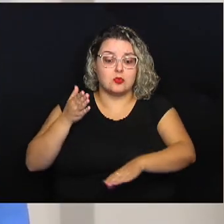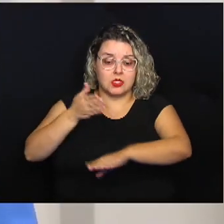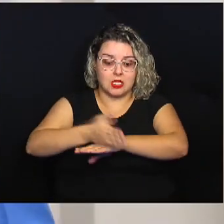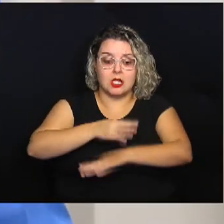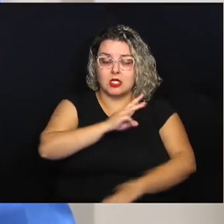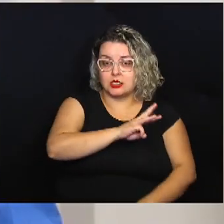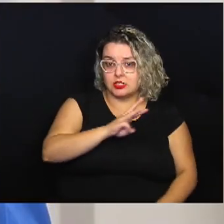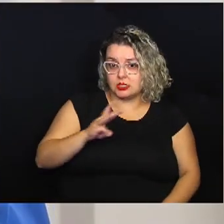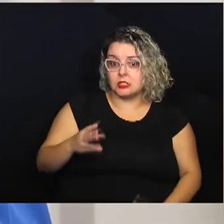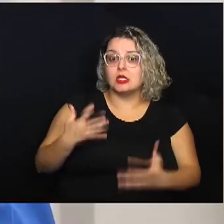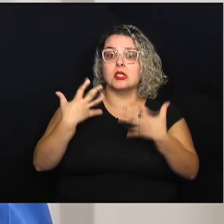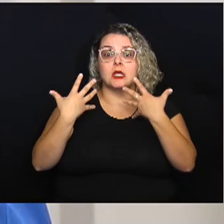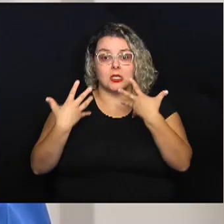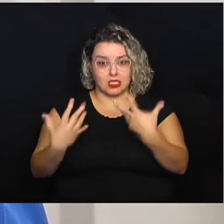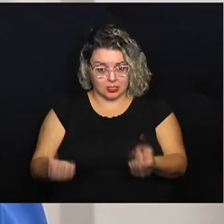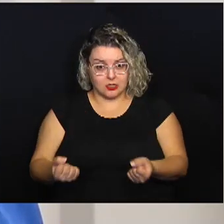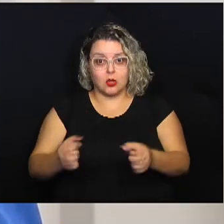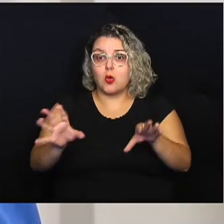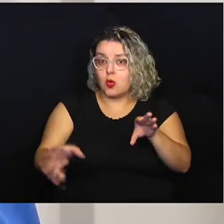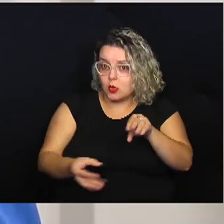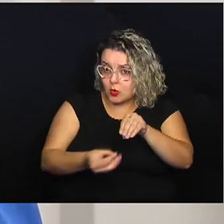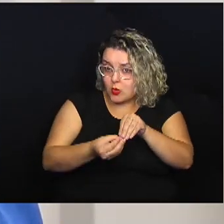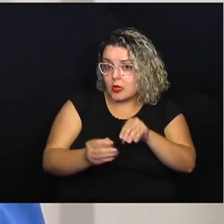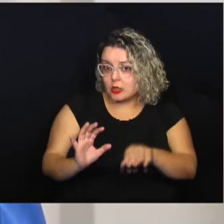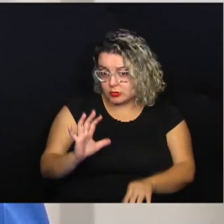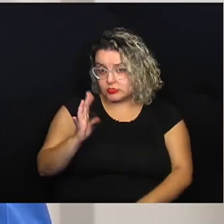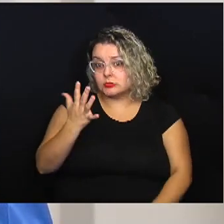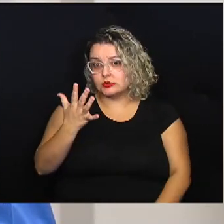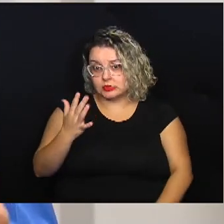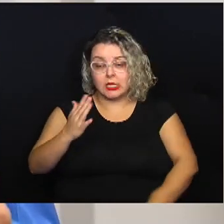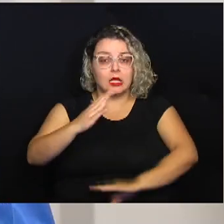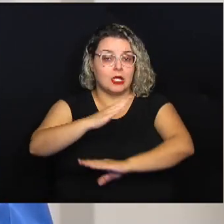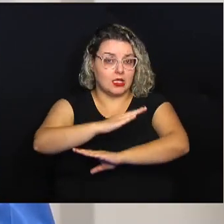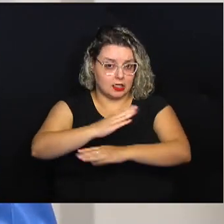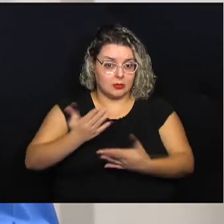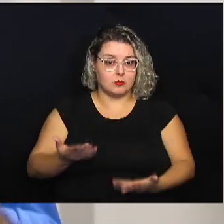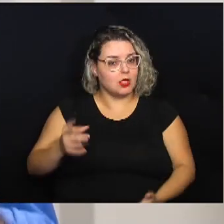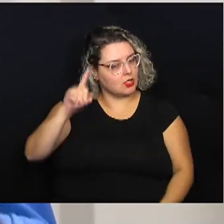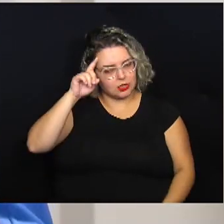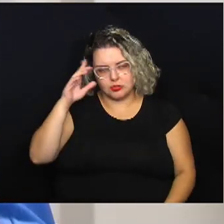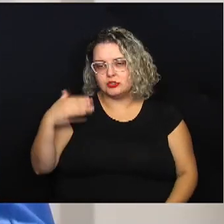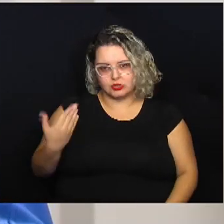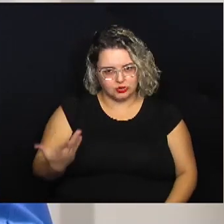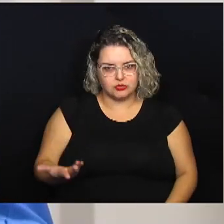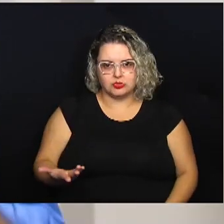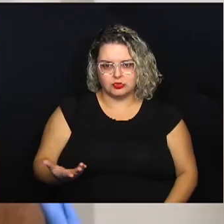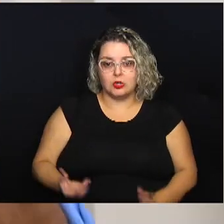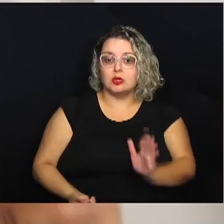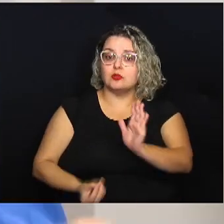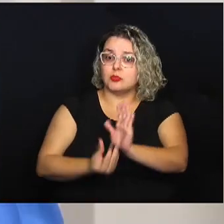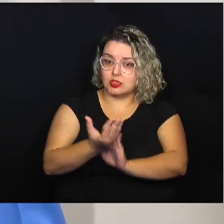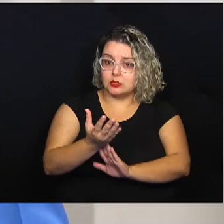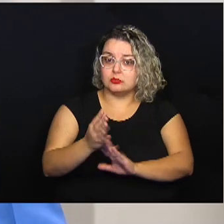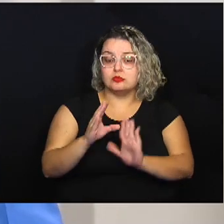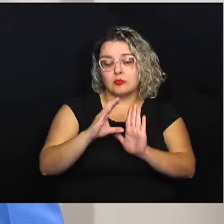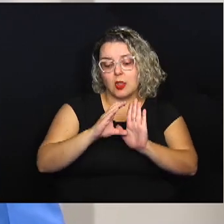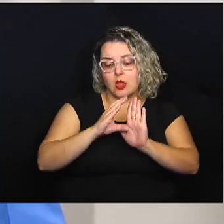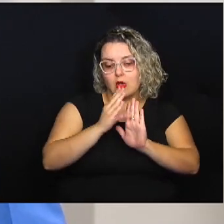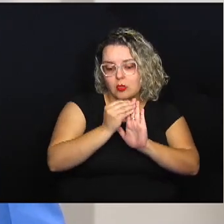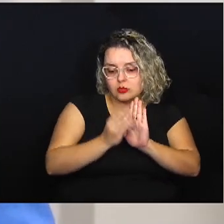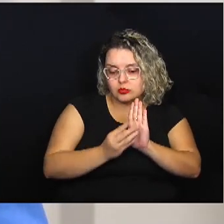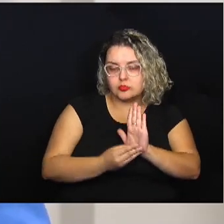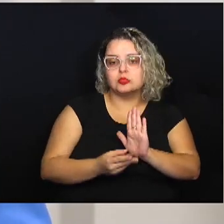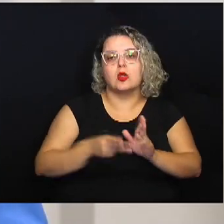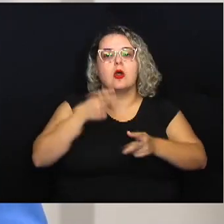quiserem receber um resumo dos acontecimentos da Câmara, diariamente a Câmara produz um conteúdo com fala de